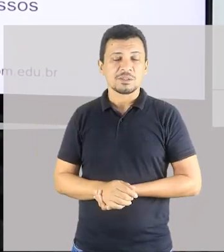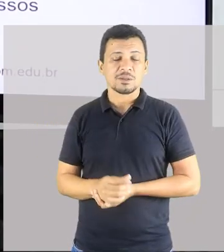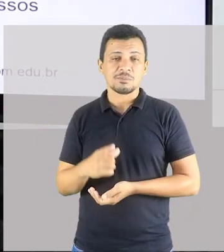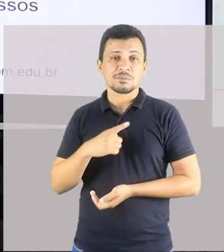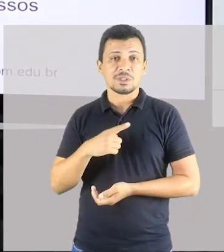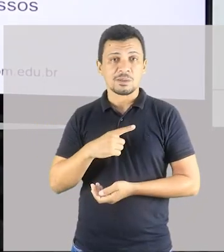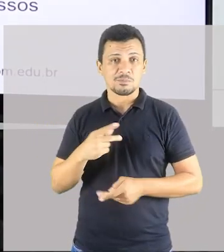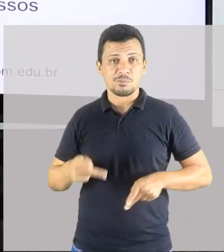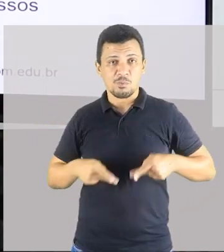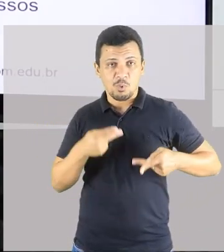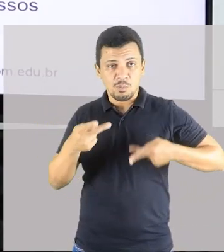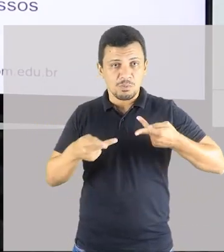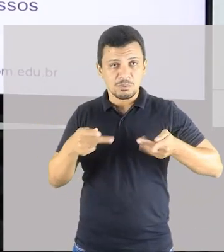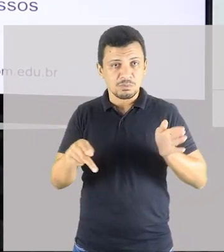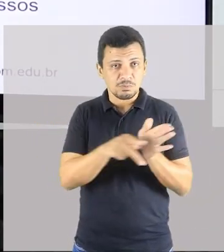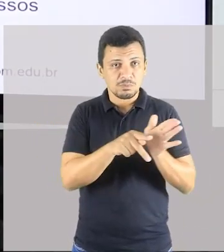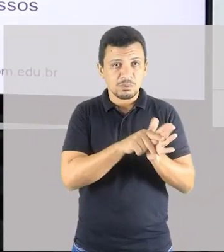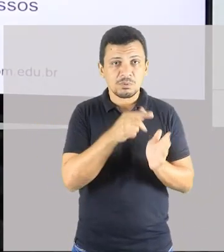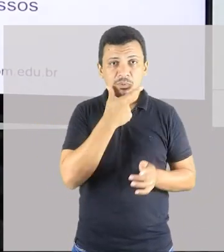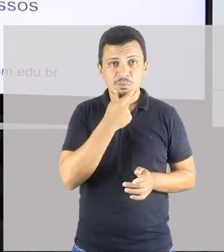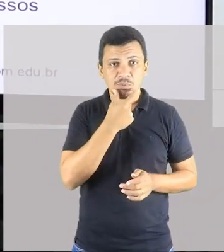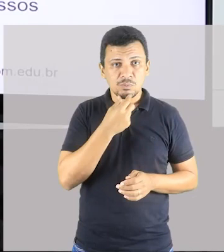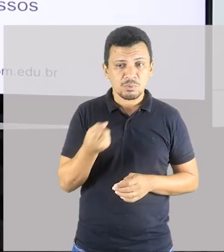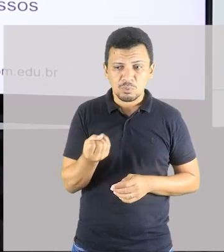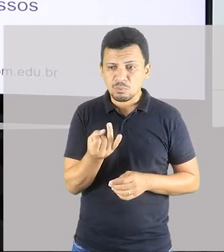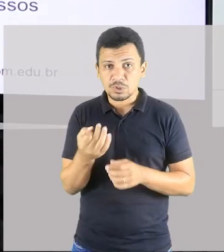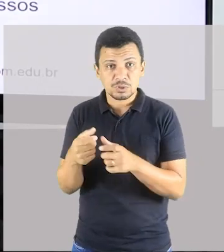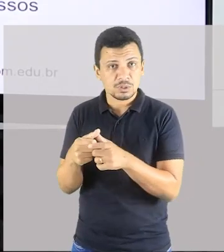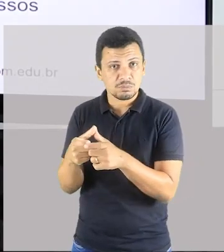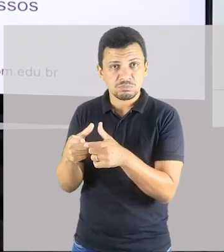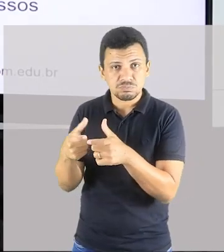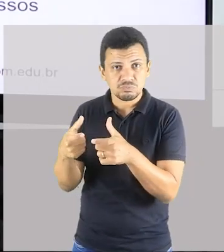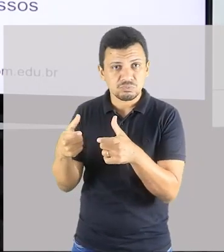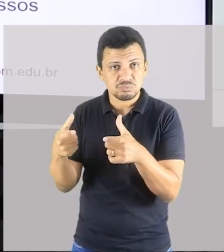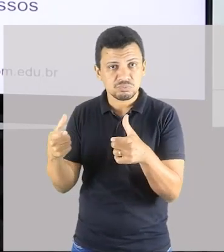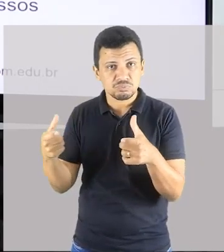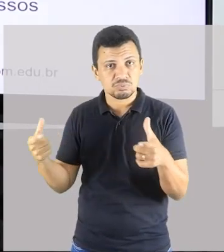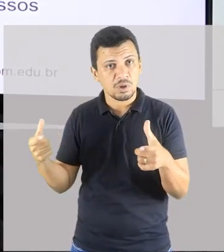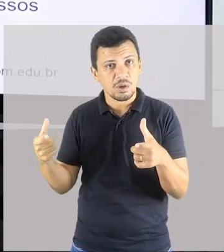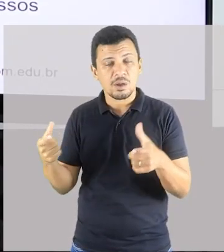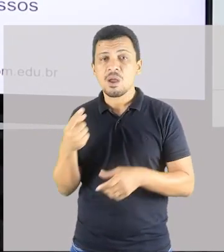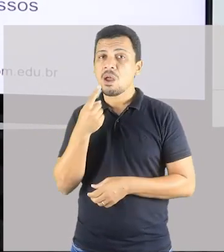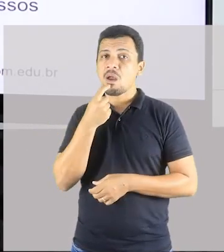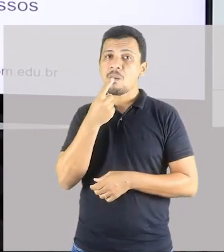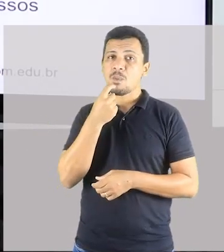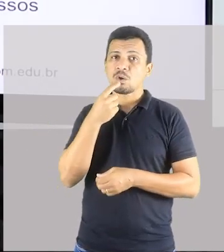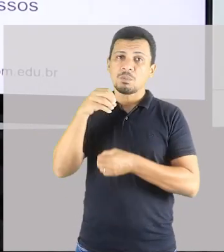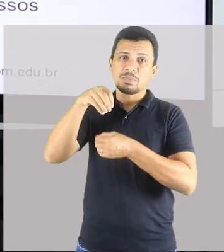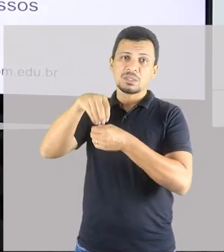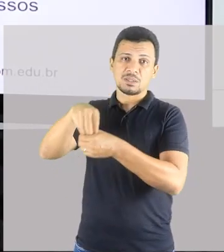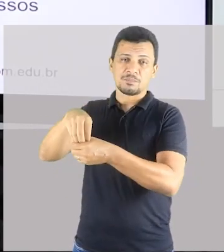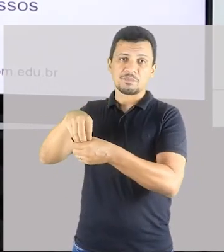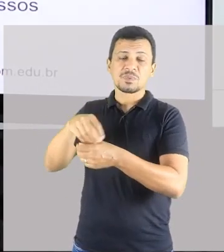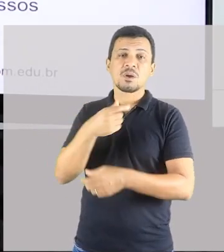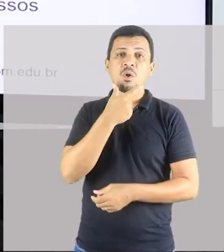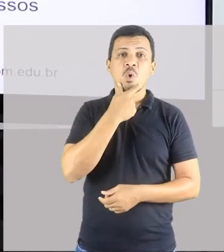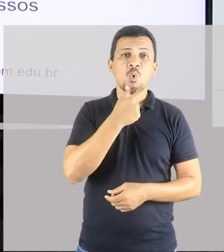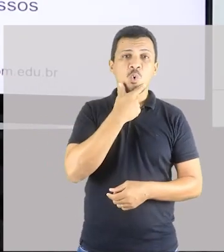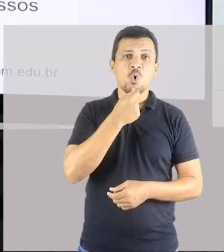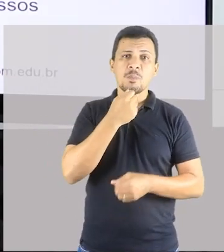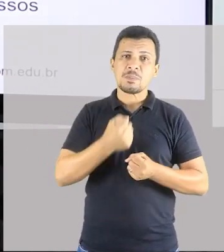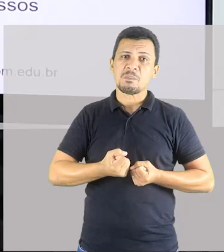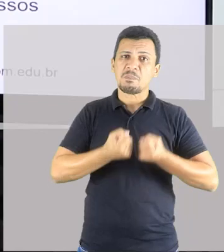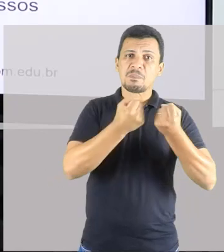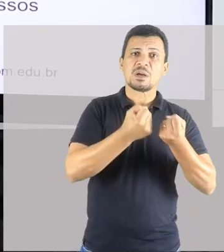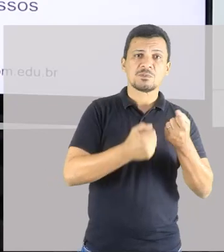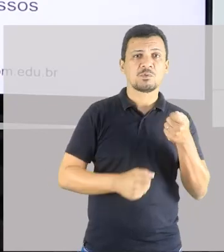aumenta essa concentração de hemoglobina. Então, a gente pode dizer que o homem ele tem mais resistência do que a